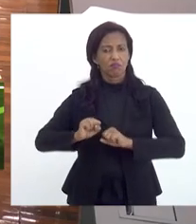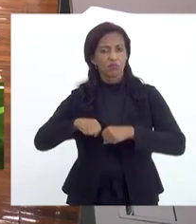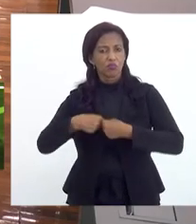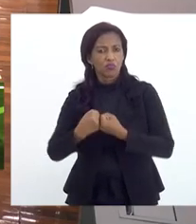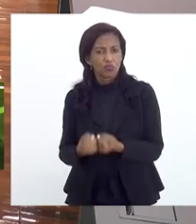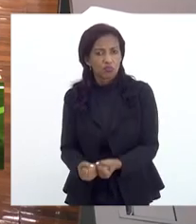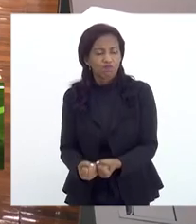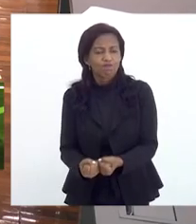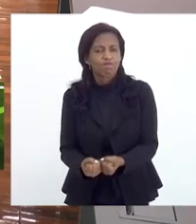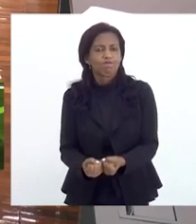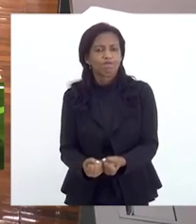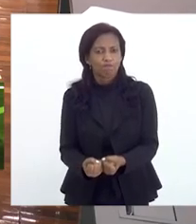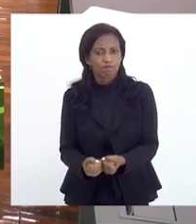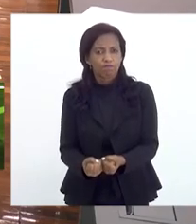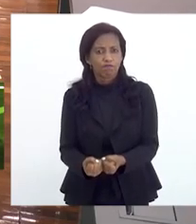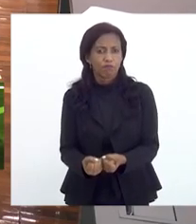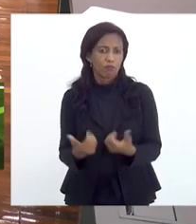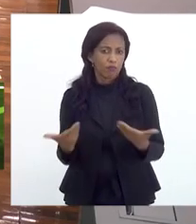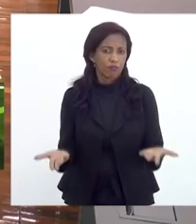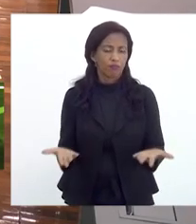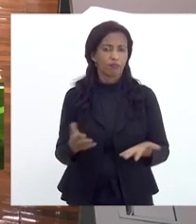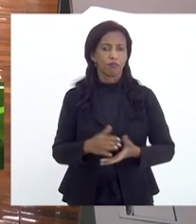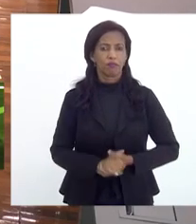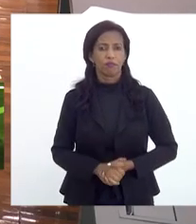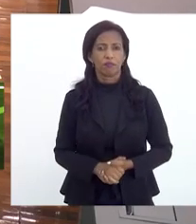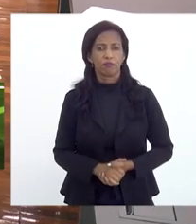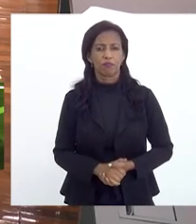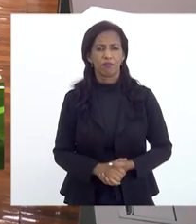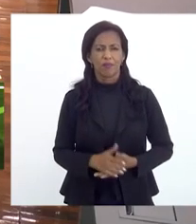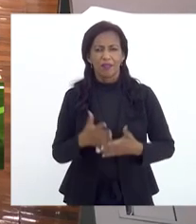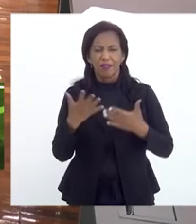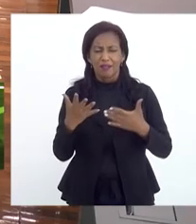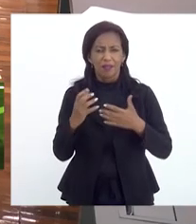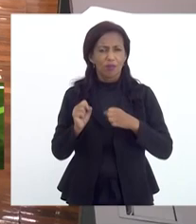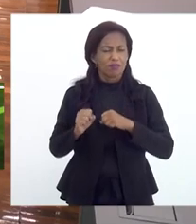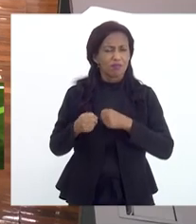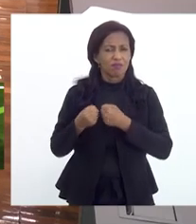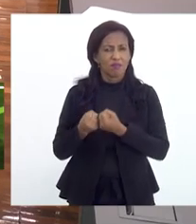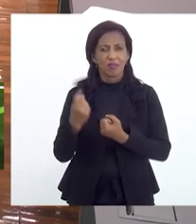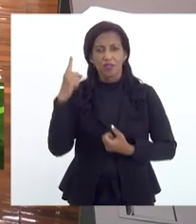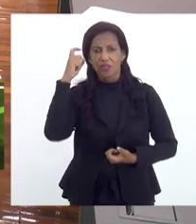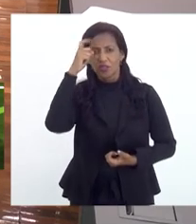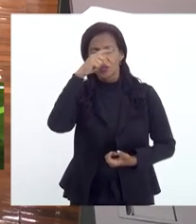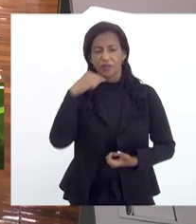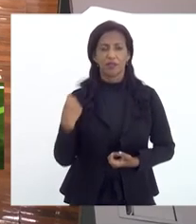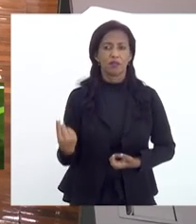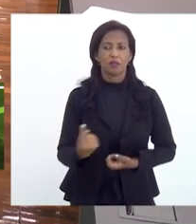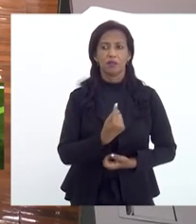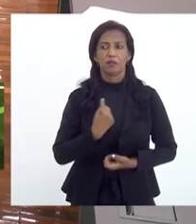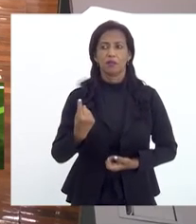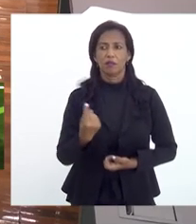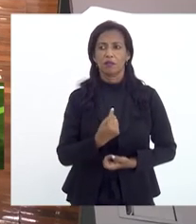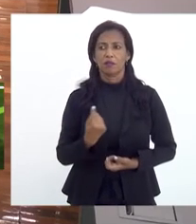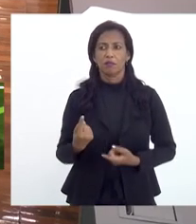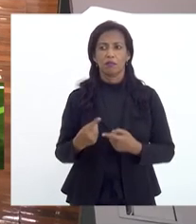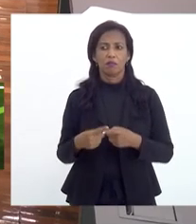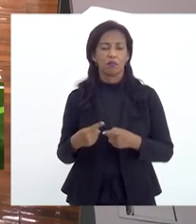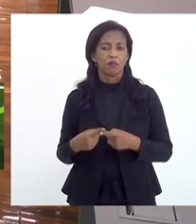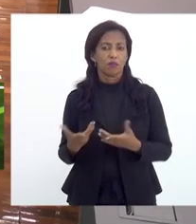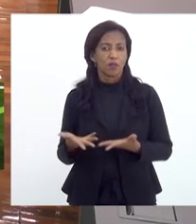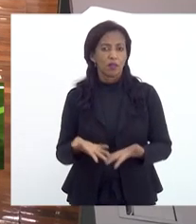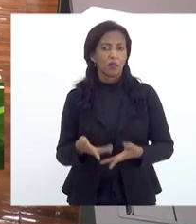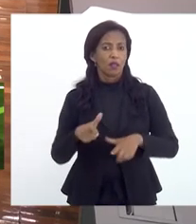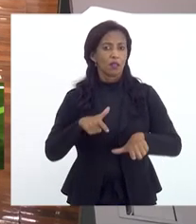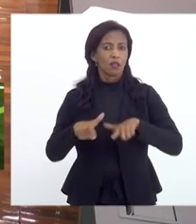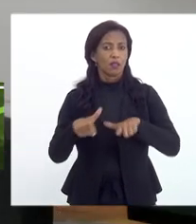Hercúleo Por óbvio E tão Hercúleo E difícil Para nós Porque a gente Está aqui